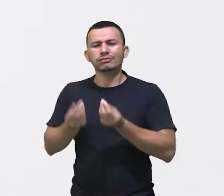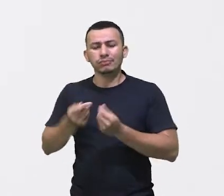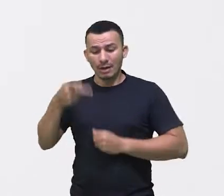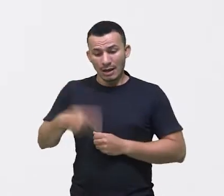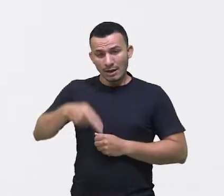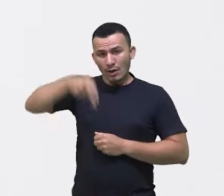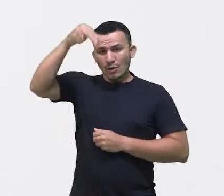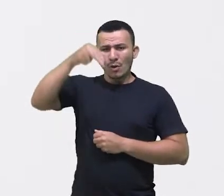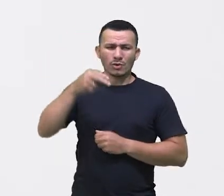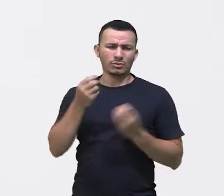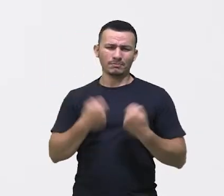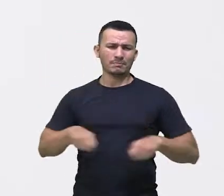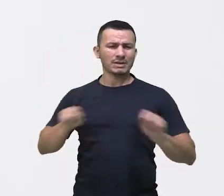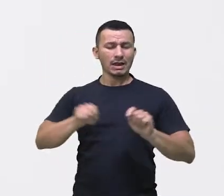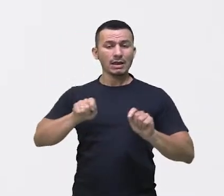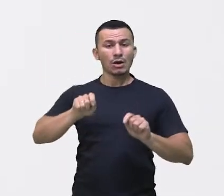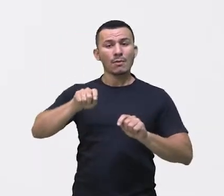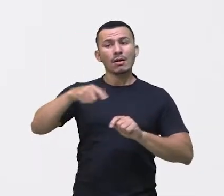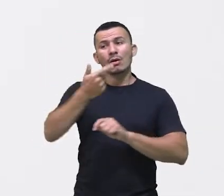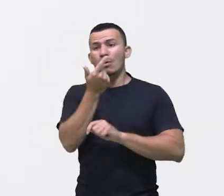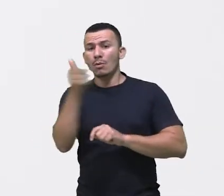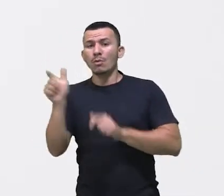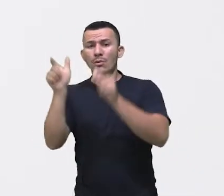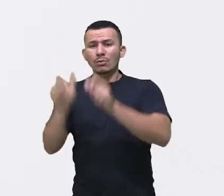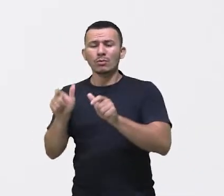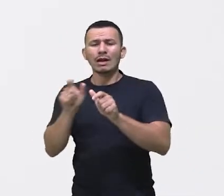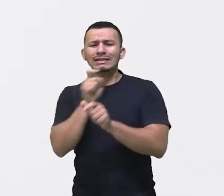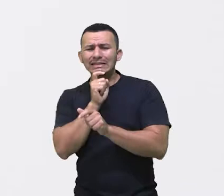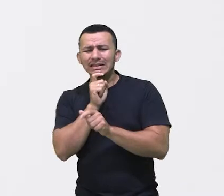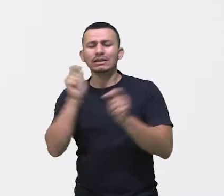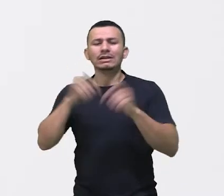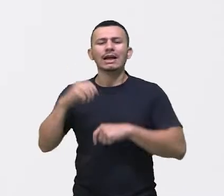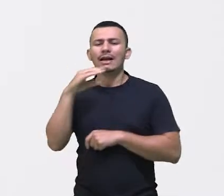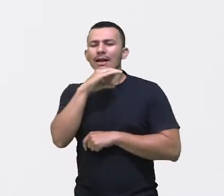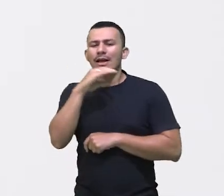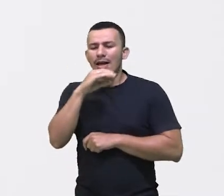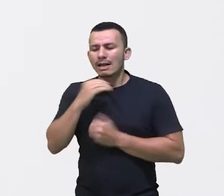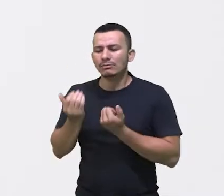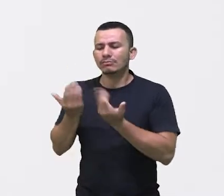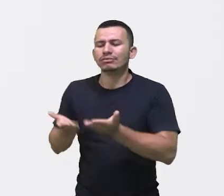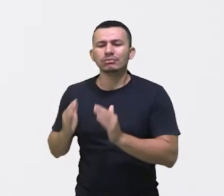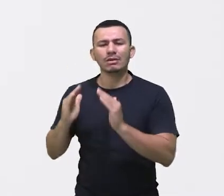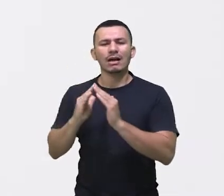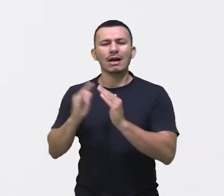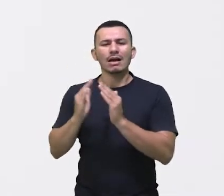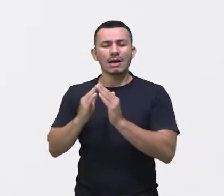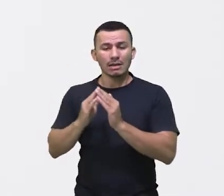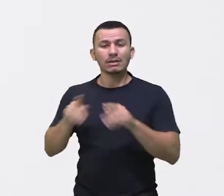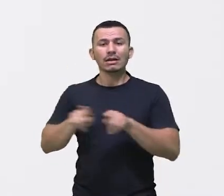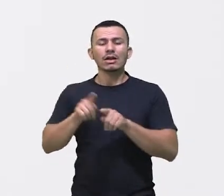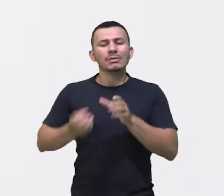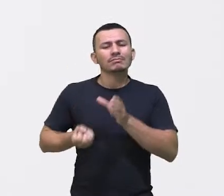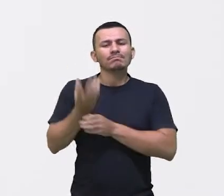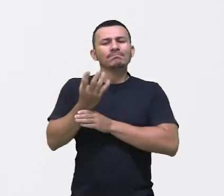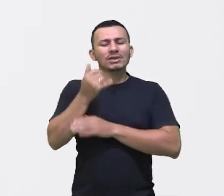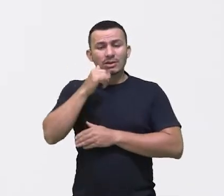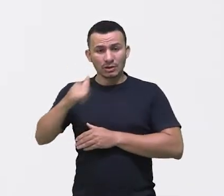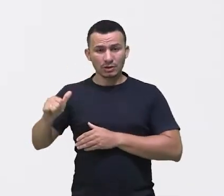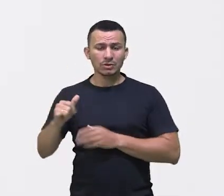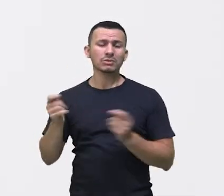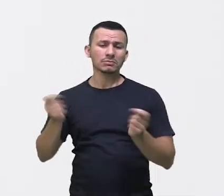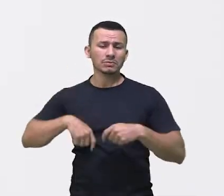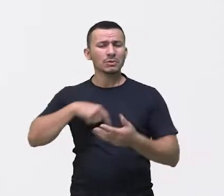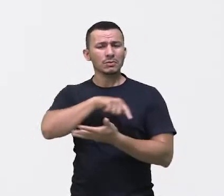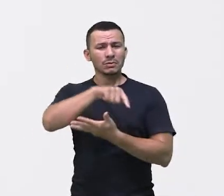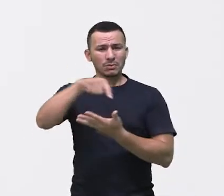nas regiões mais frias do nosso planeta, gerar calor para poder aquecer a casa, produzir eletricidade, né? A nossa energia, por